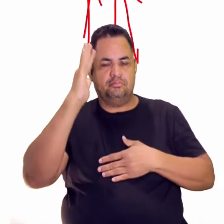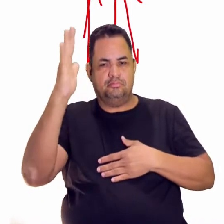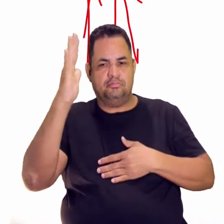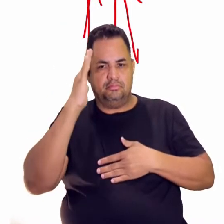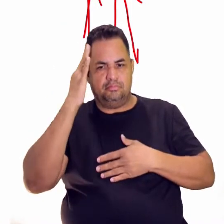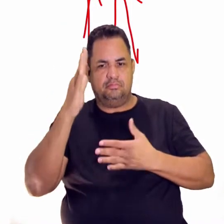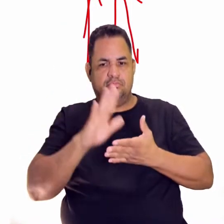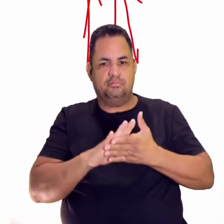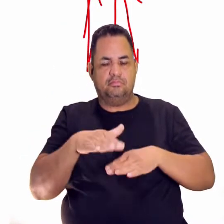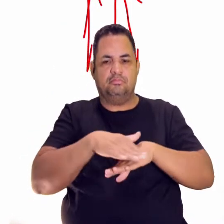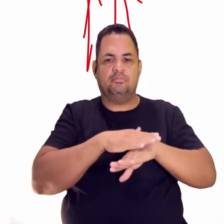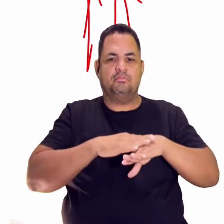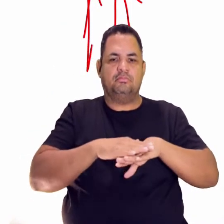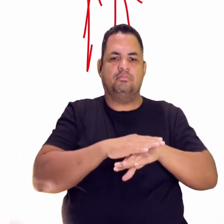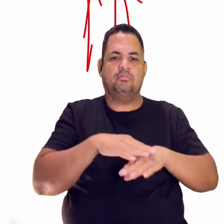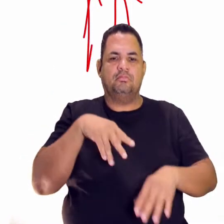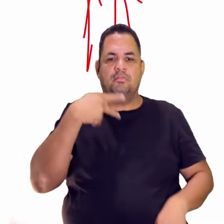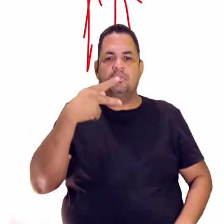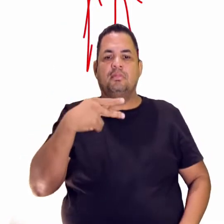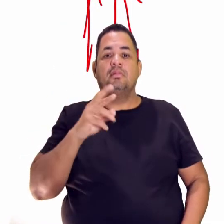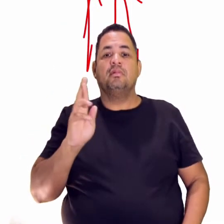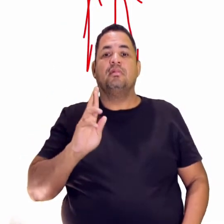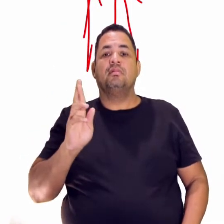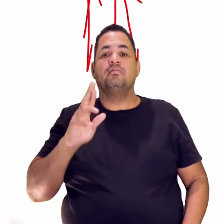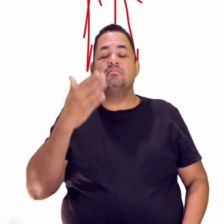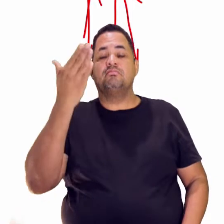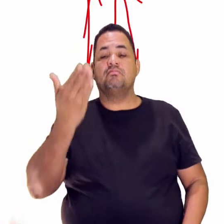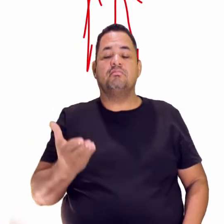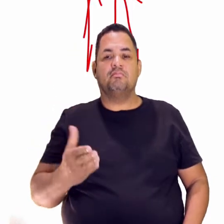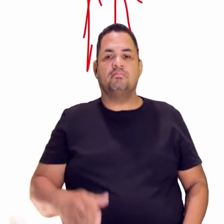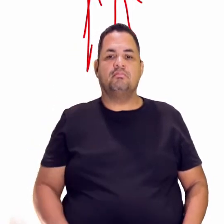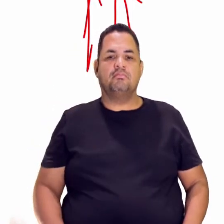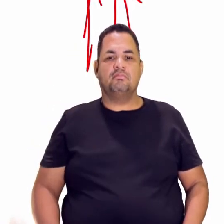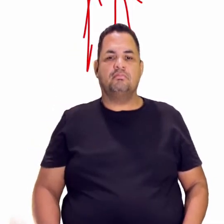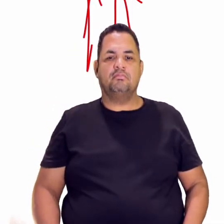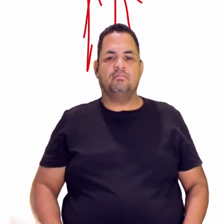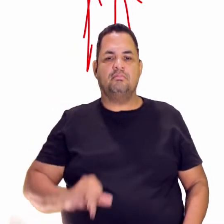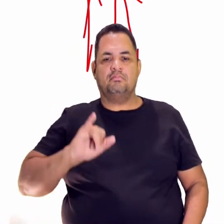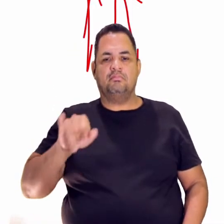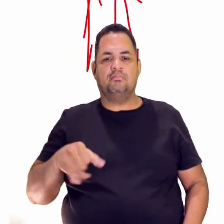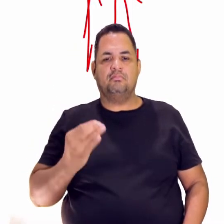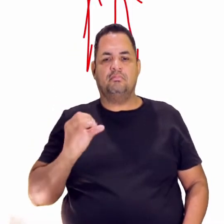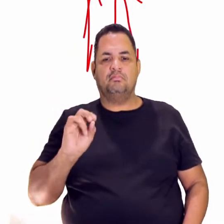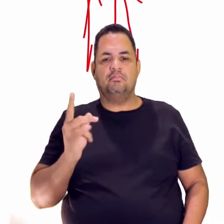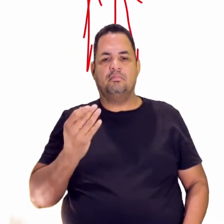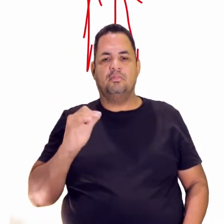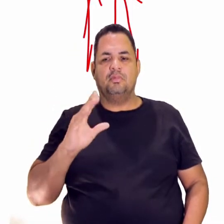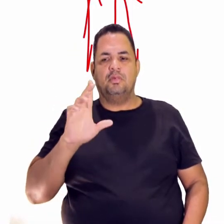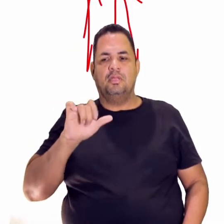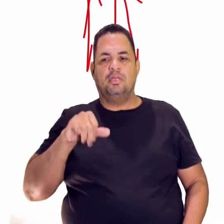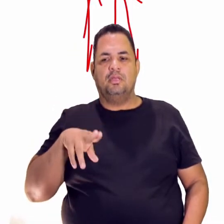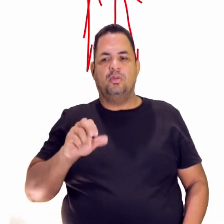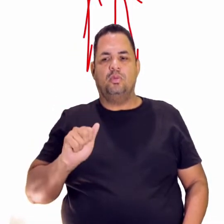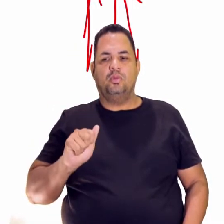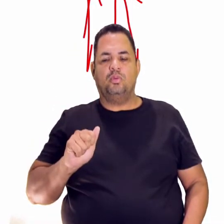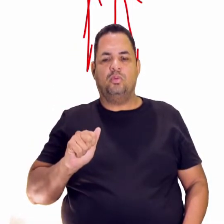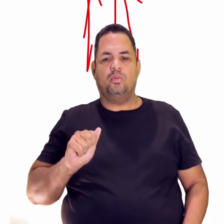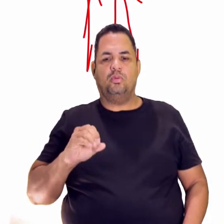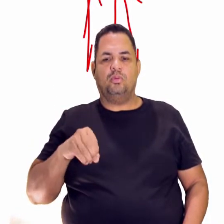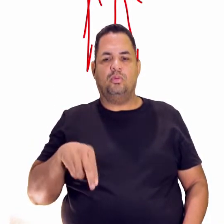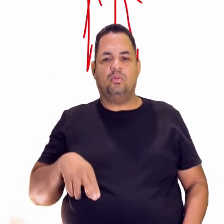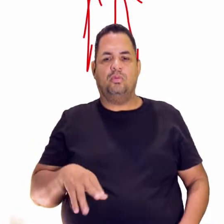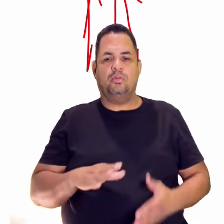e aí eles ficaram conversando. Estou falando de quem? Estou falando de John Lennon e Yoko Ono. Foi assim que eles se